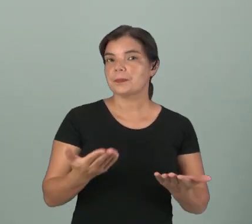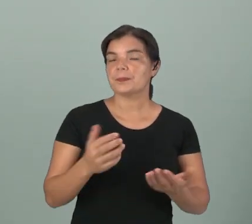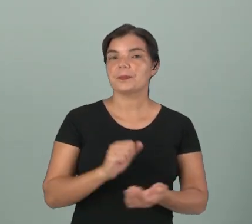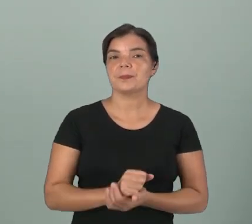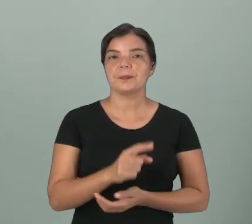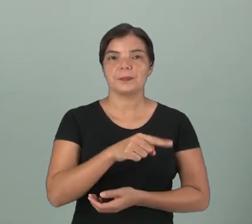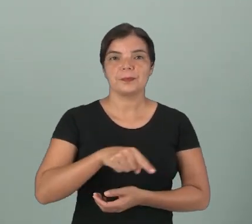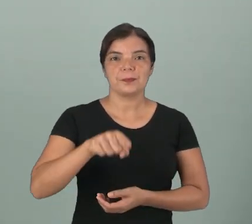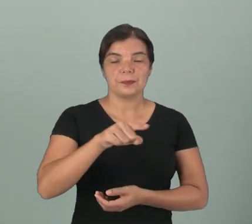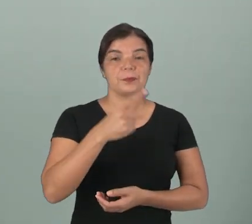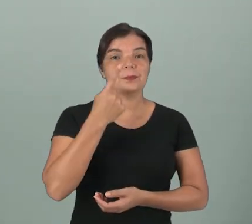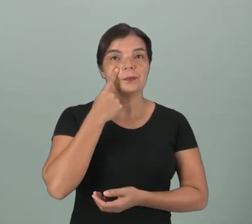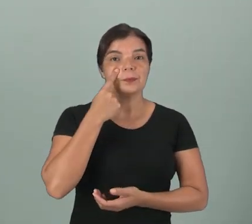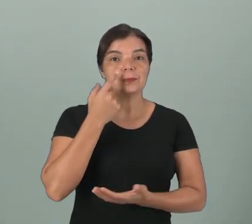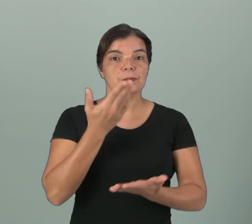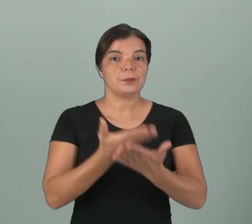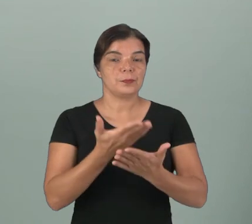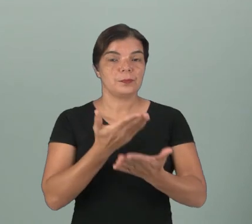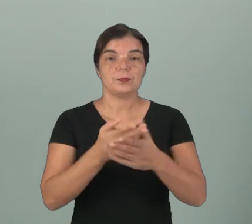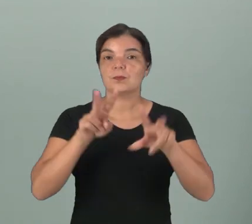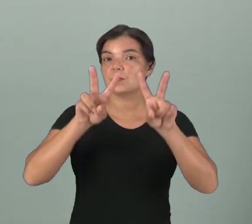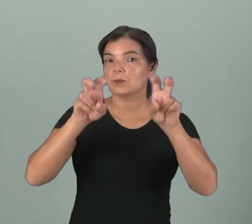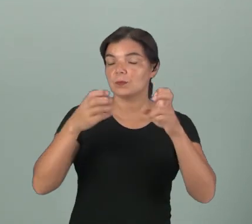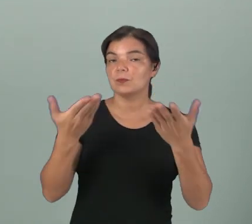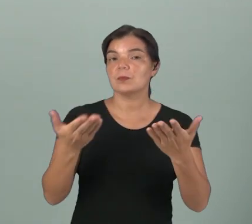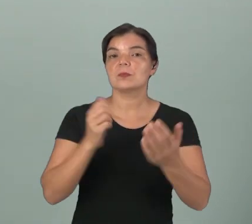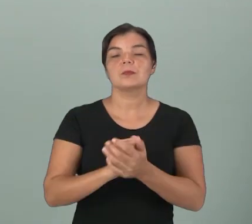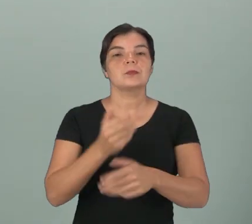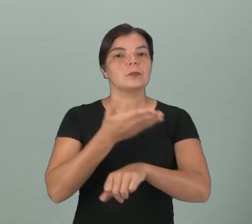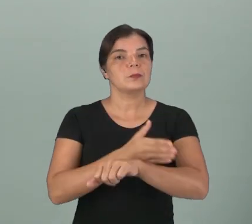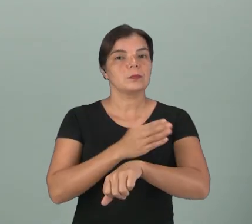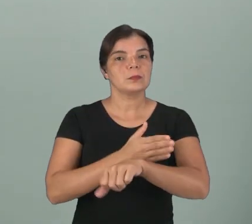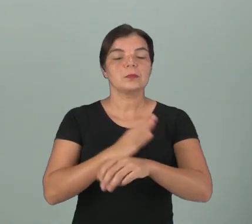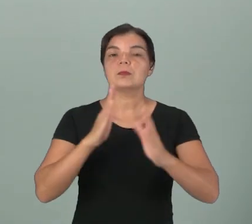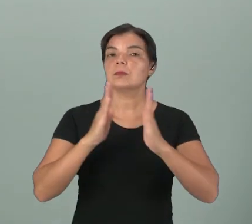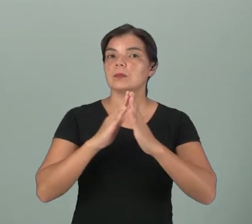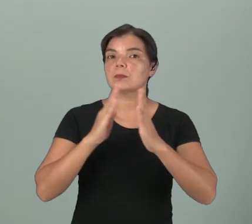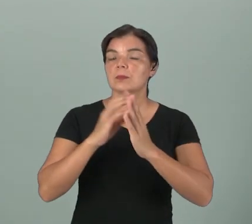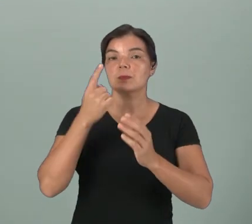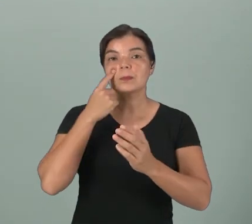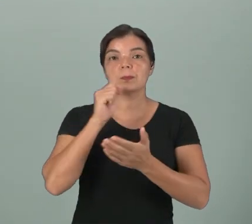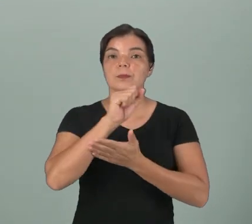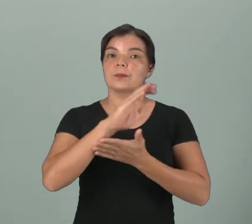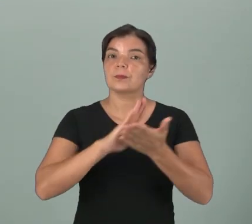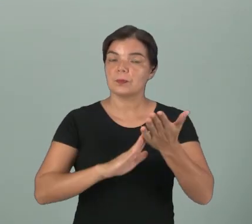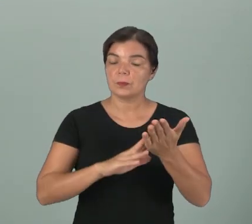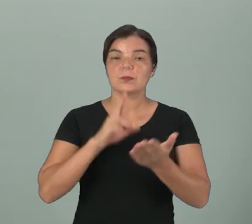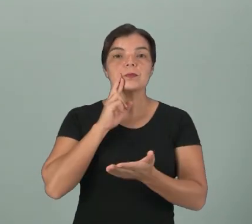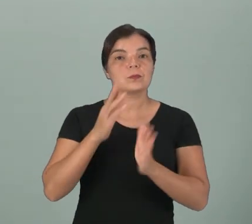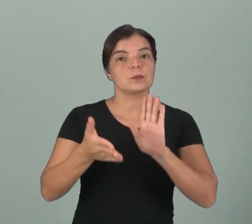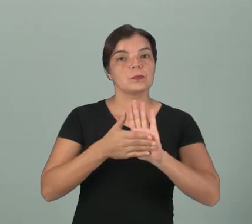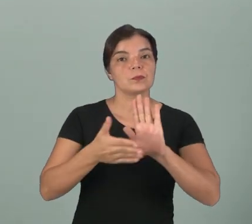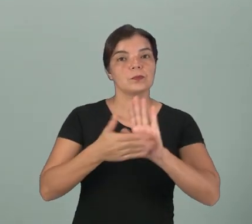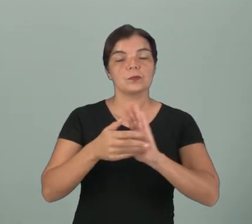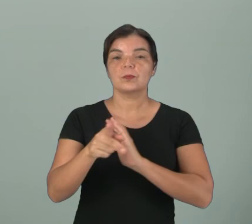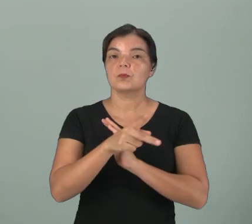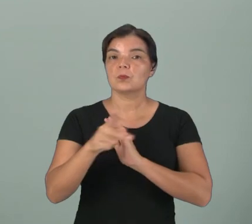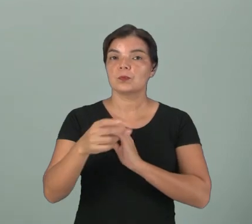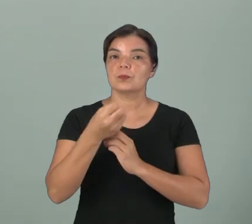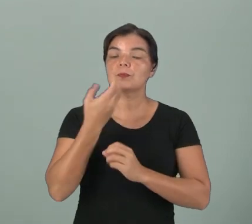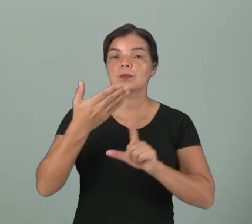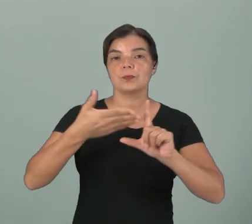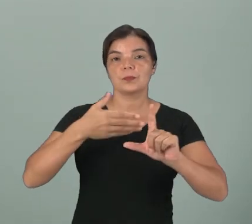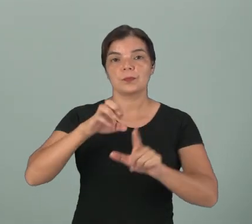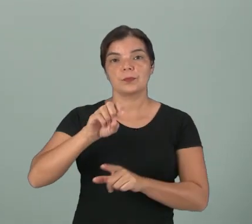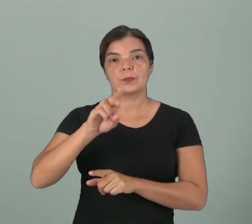bom agora que nós já abordamos o tema treino em casa procure realizar as atividades propostas pelo